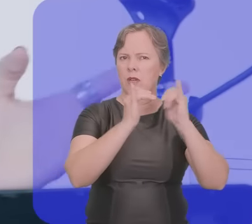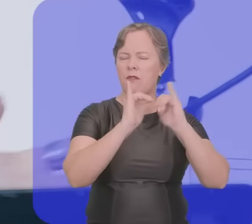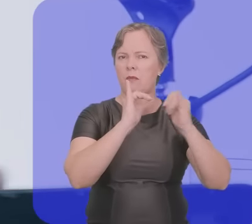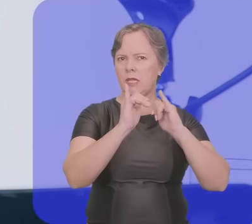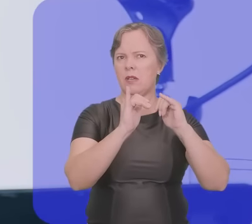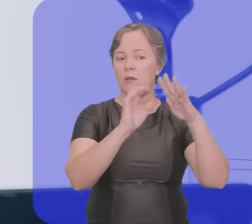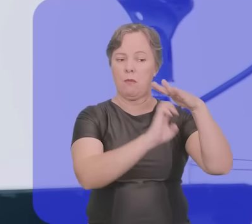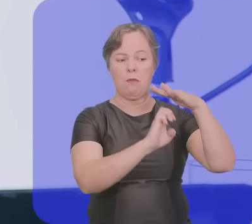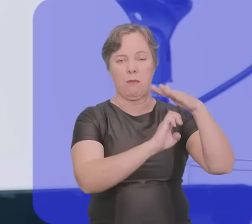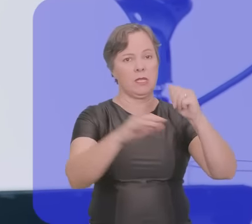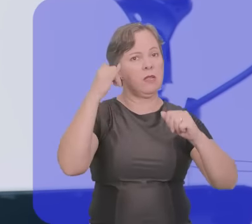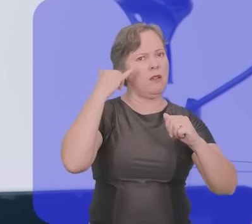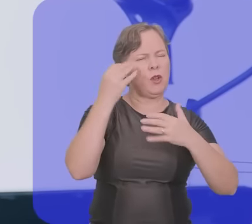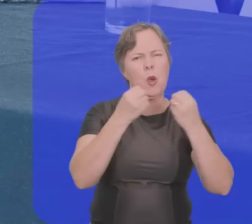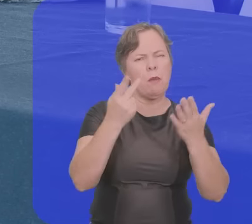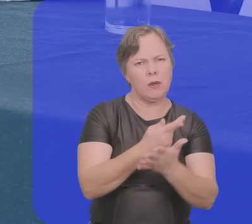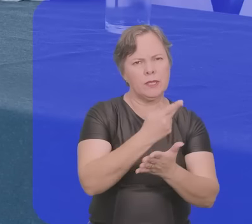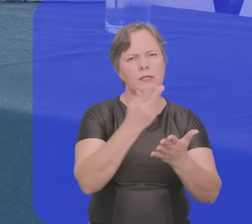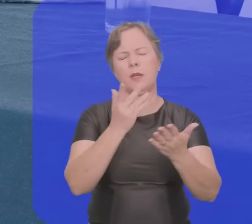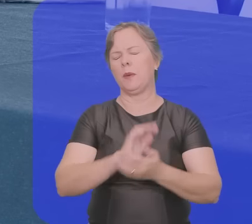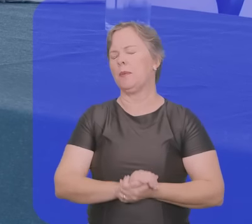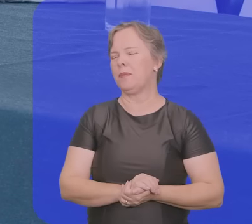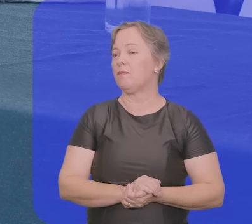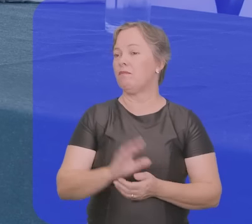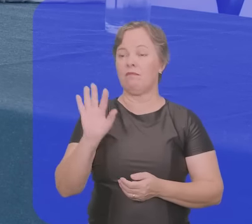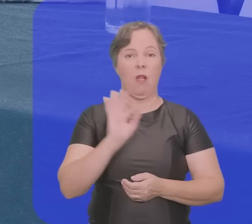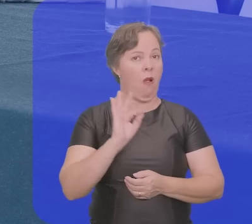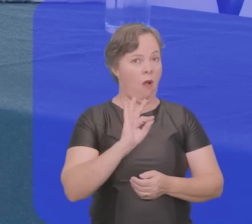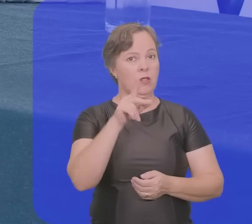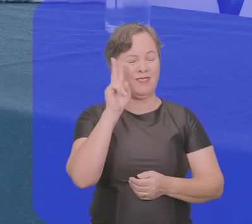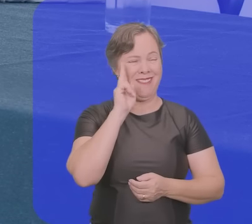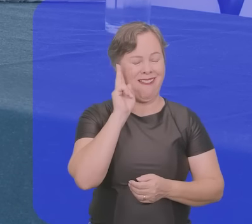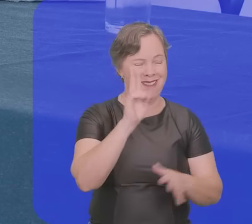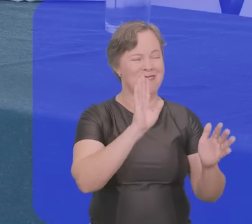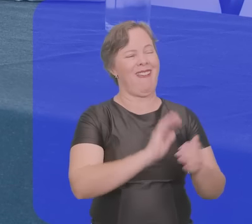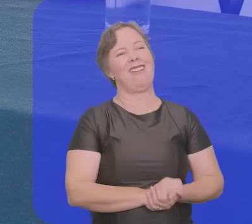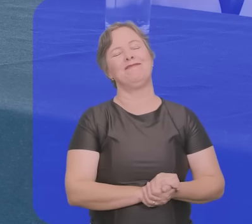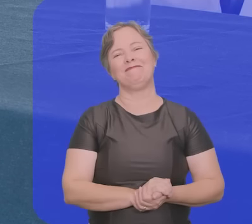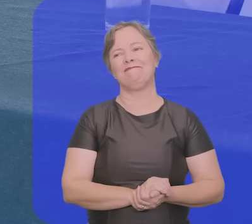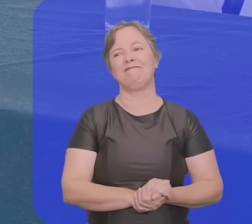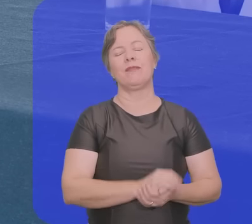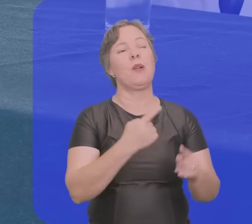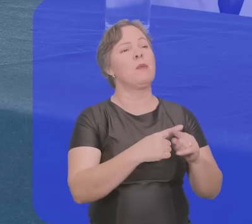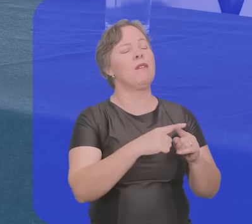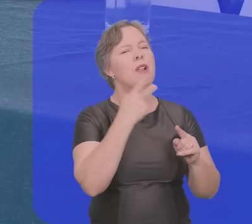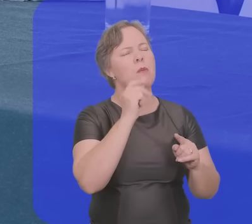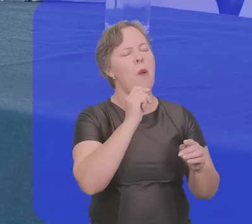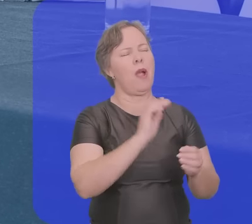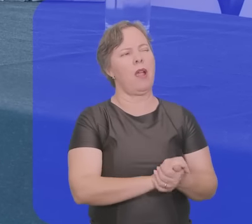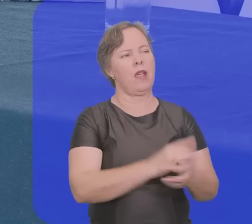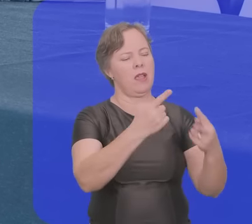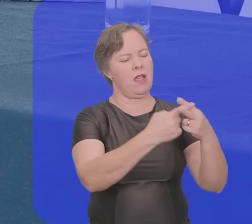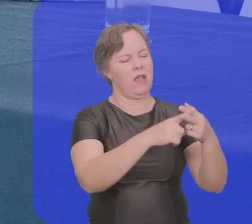operadora. Como é que foi esse acontecido, Evandro? Ótimo você lembrar que a gente falou que a ferramenta, por exemplo,